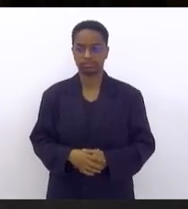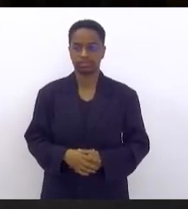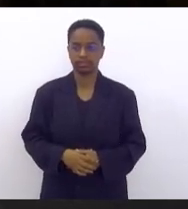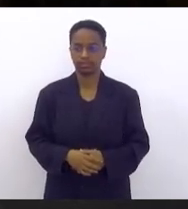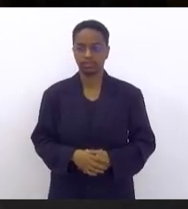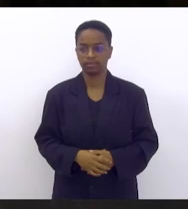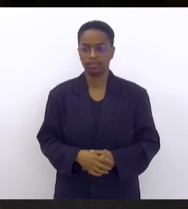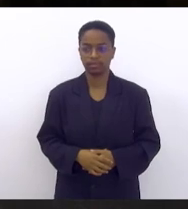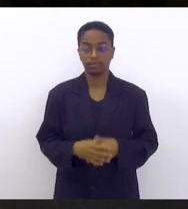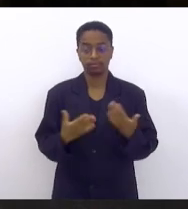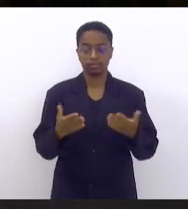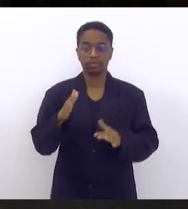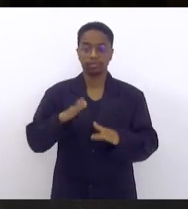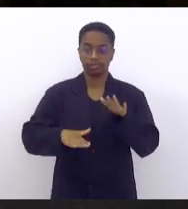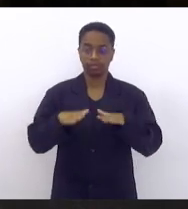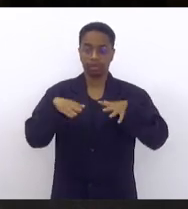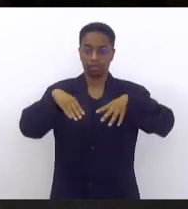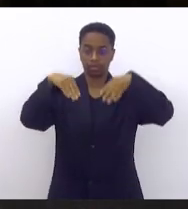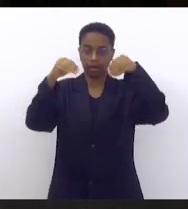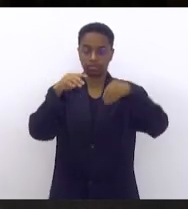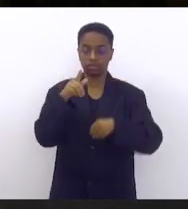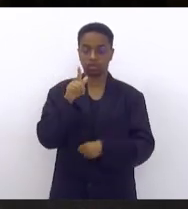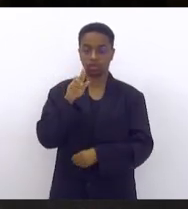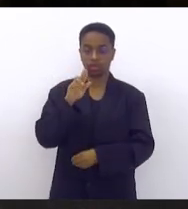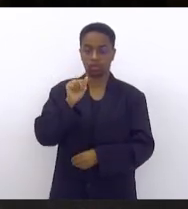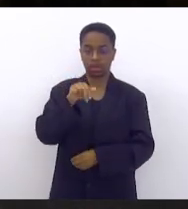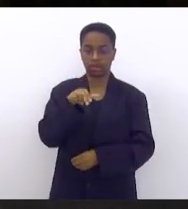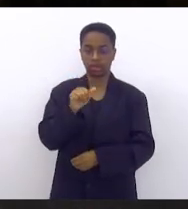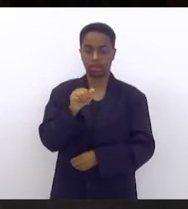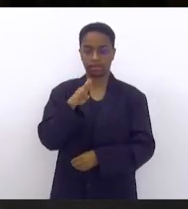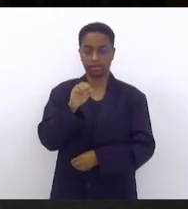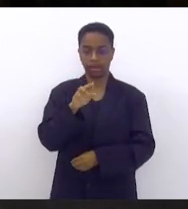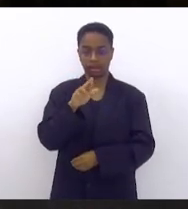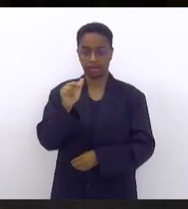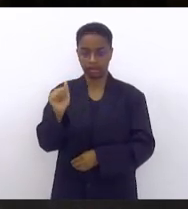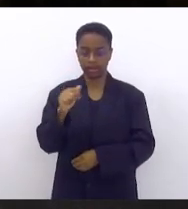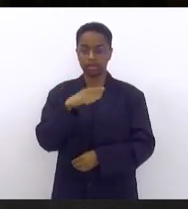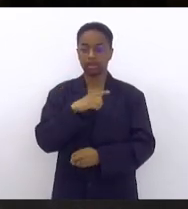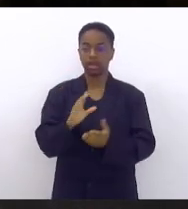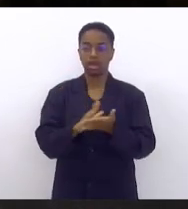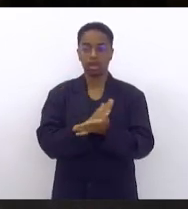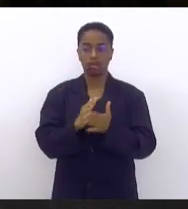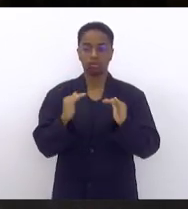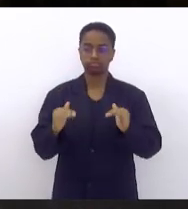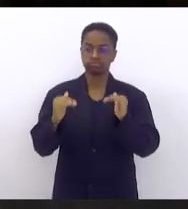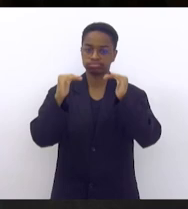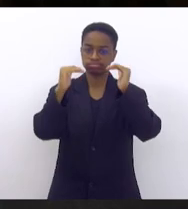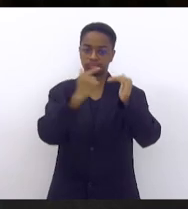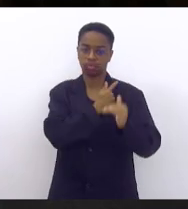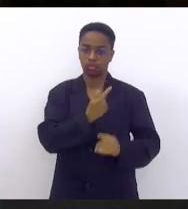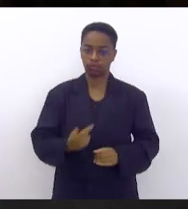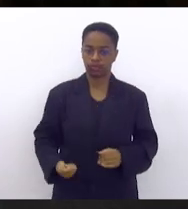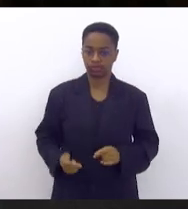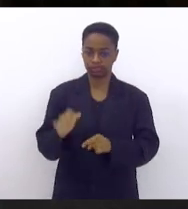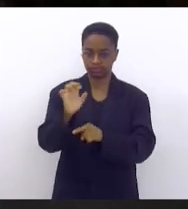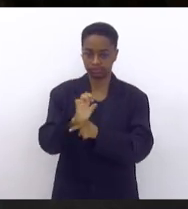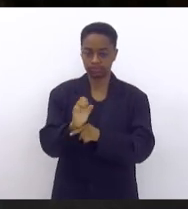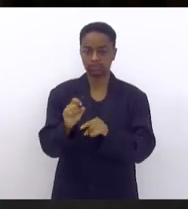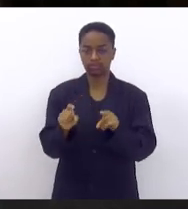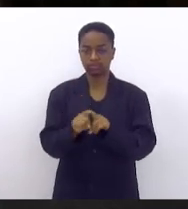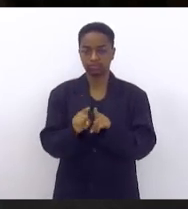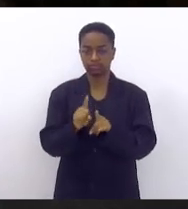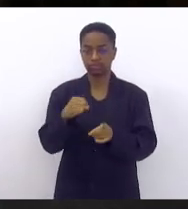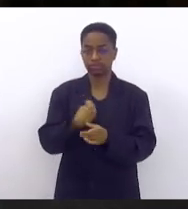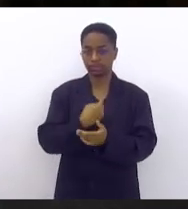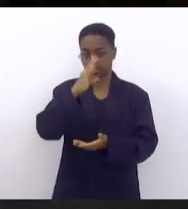Fomos recebidos algumas vezes no Palácio Guanabara, inclusive com algumas autoridades do governo do Estado, o que nos levou a